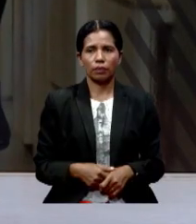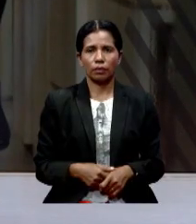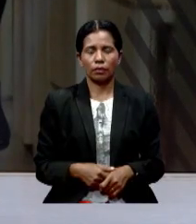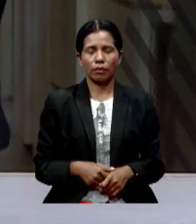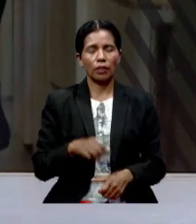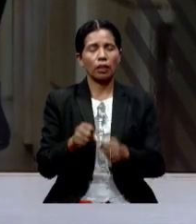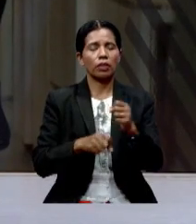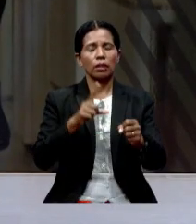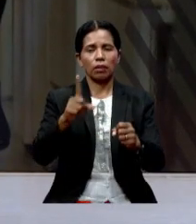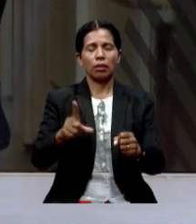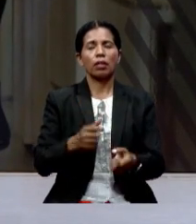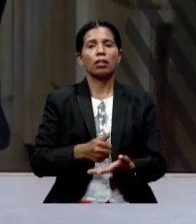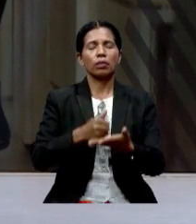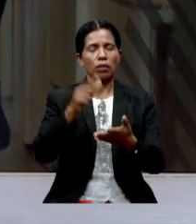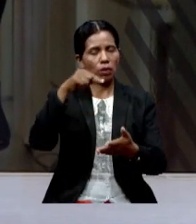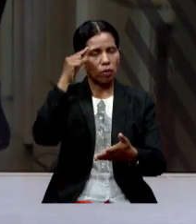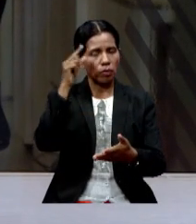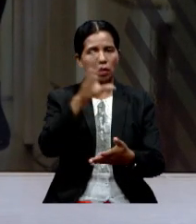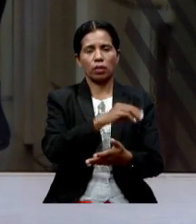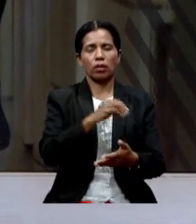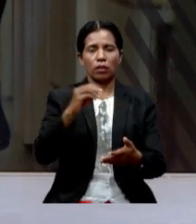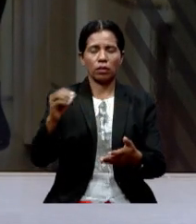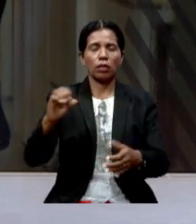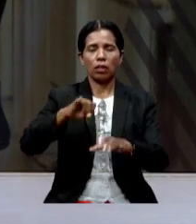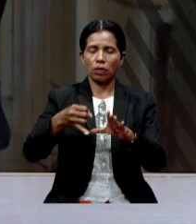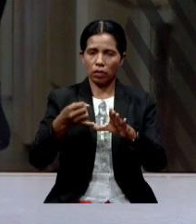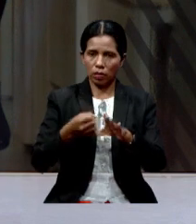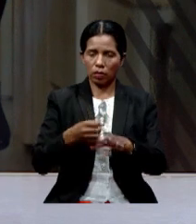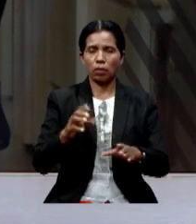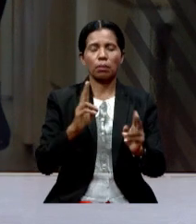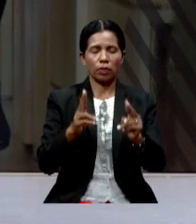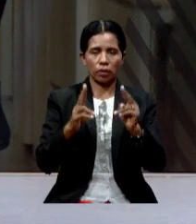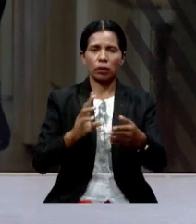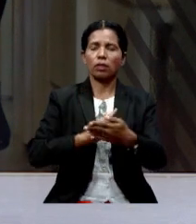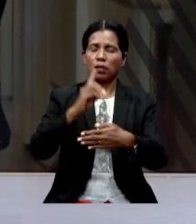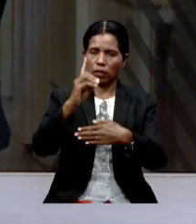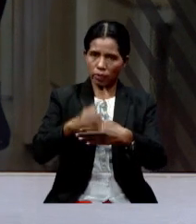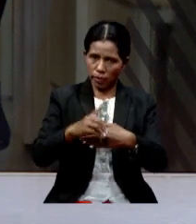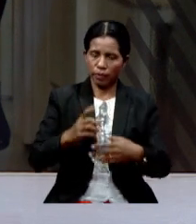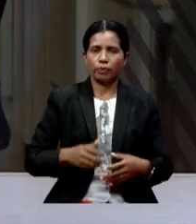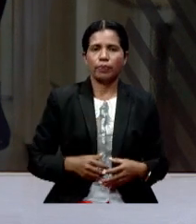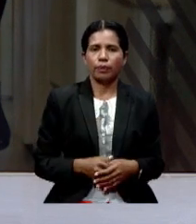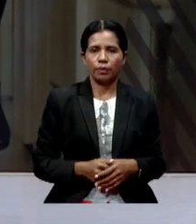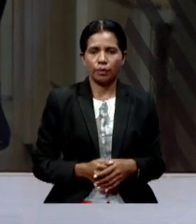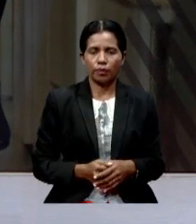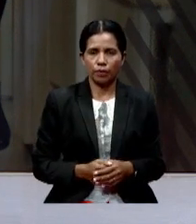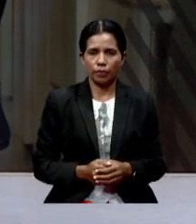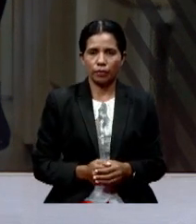Sociedade civil defende governo, unidade nacional na inclusão, onde acelera processo de desenvolvimento.